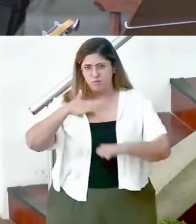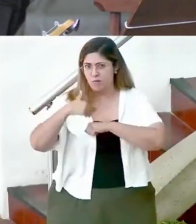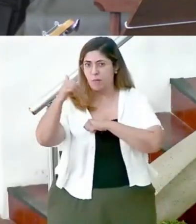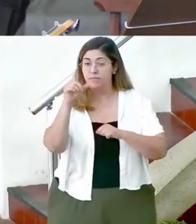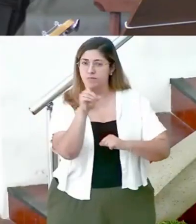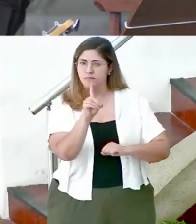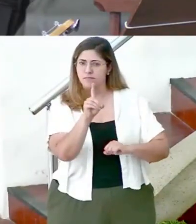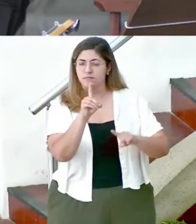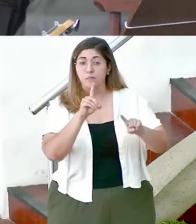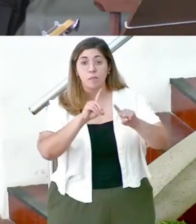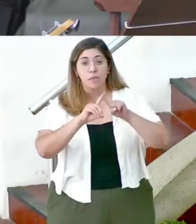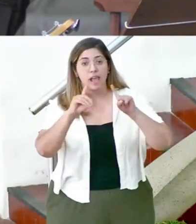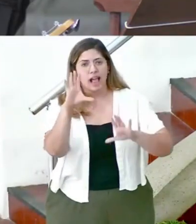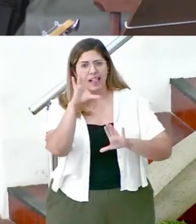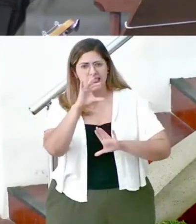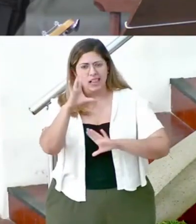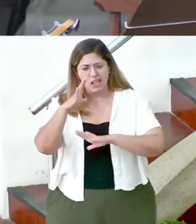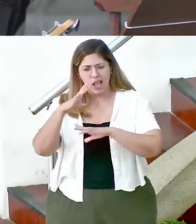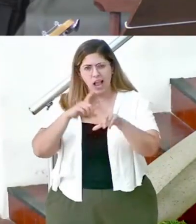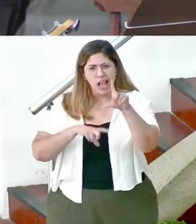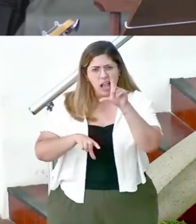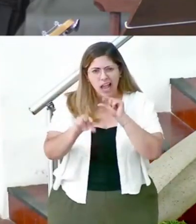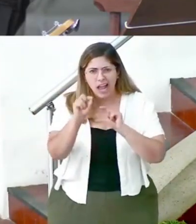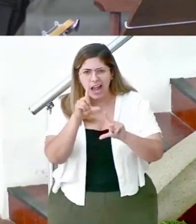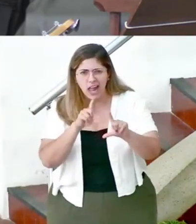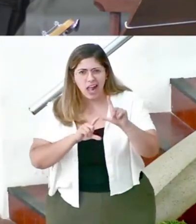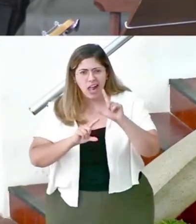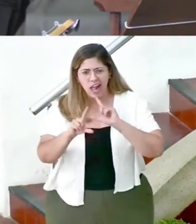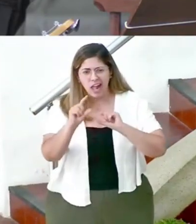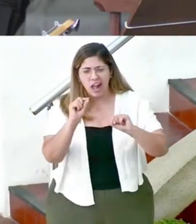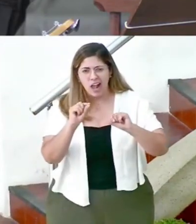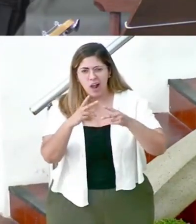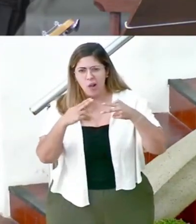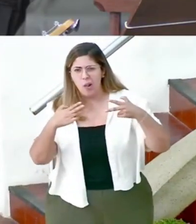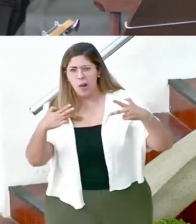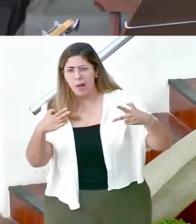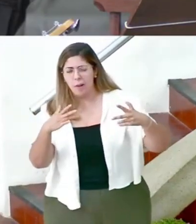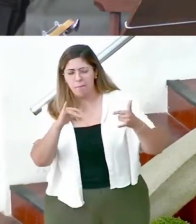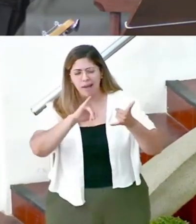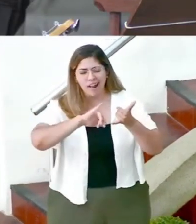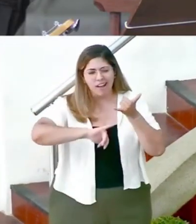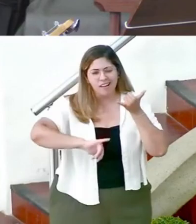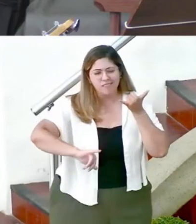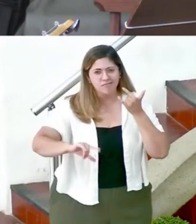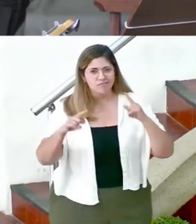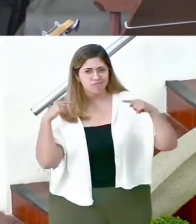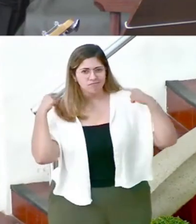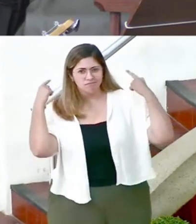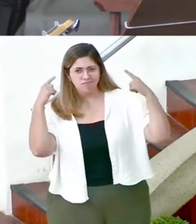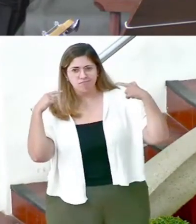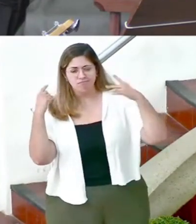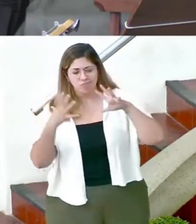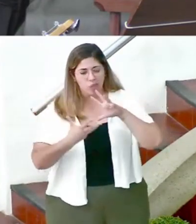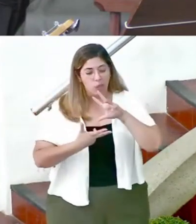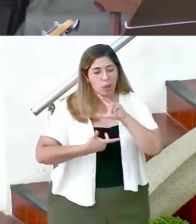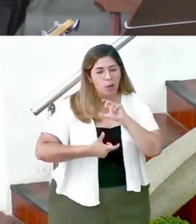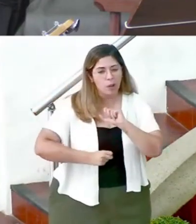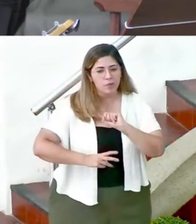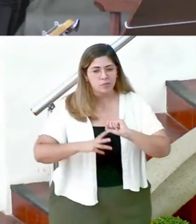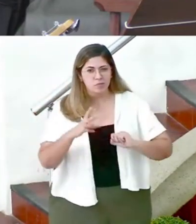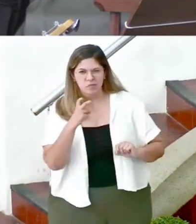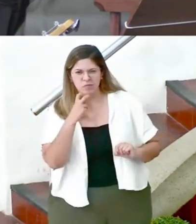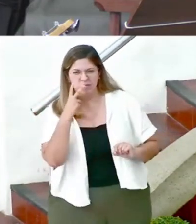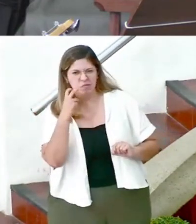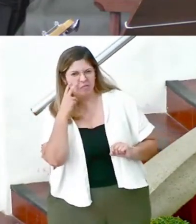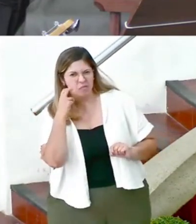contrário, Deus escolheu as coisas loucas do mundo para envergonhar os sábios, e escolheu as coisas